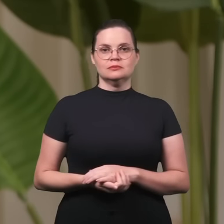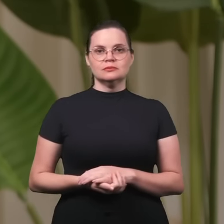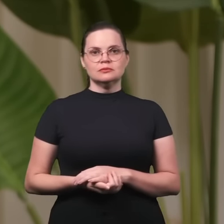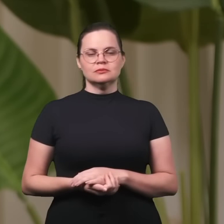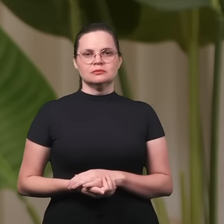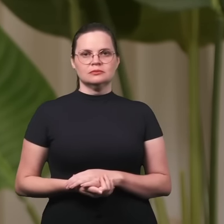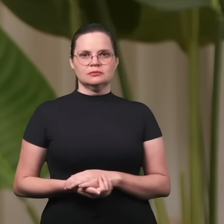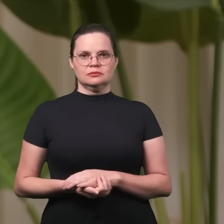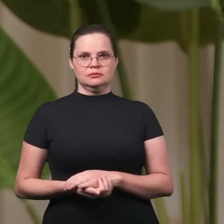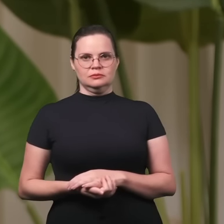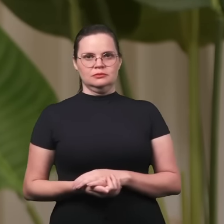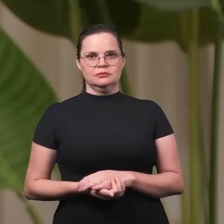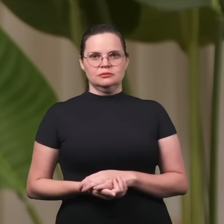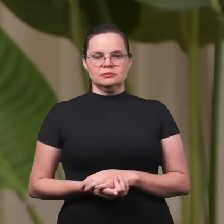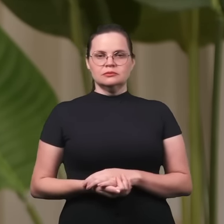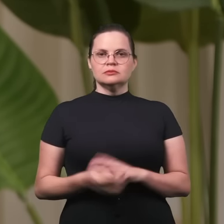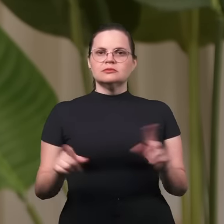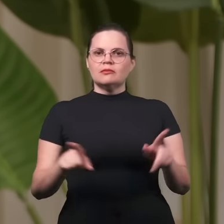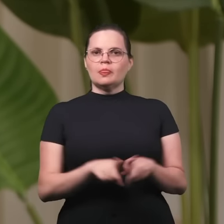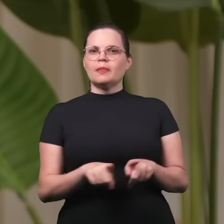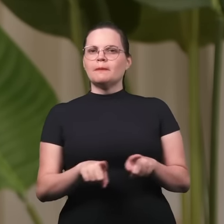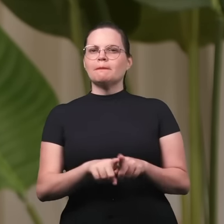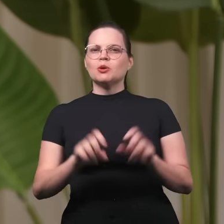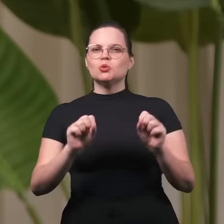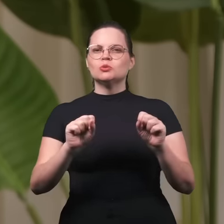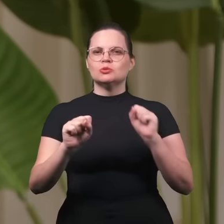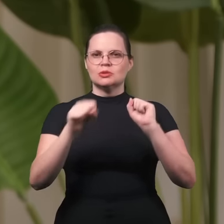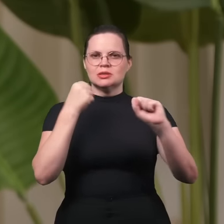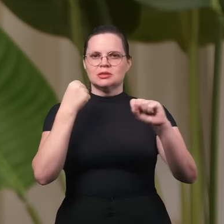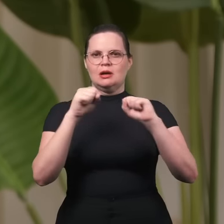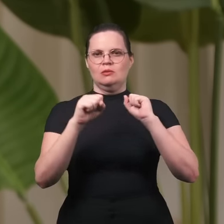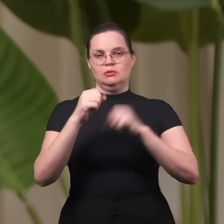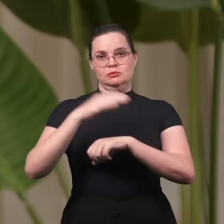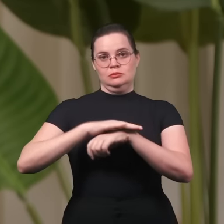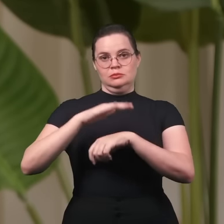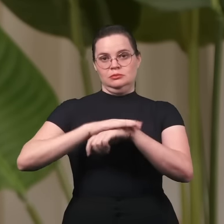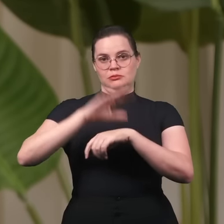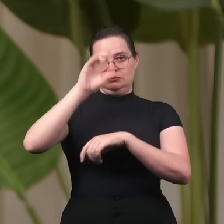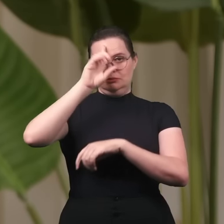finalmente, aqui no Salmo, o próprio Senhor,